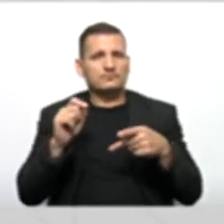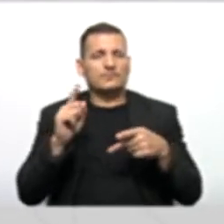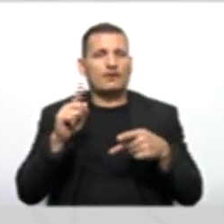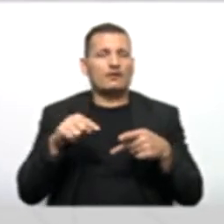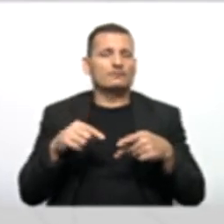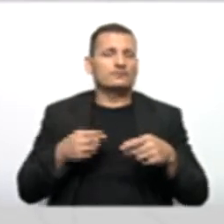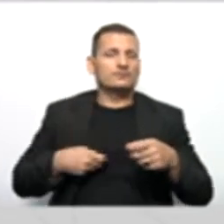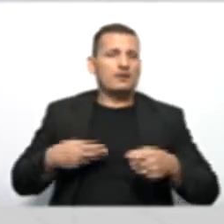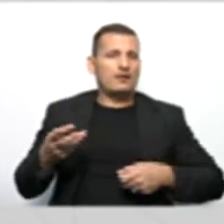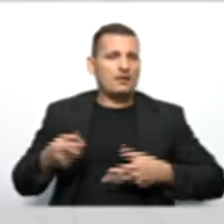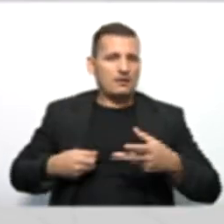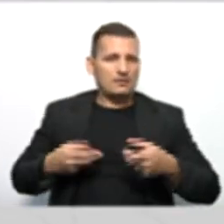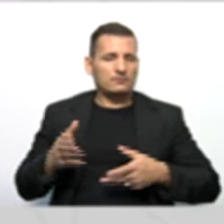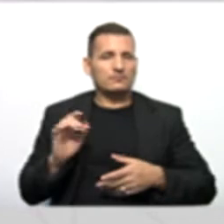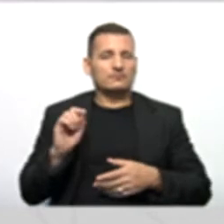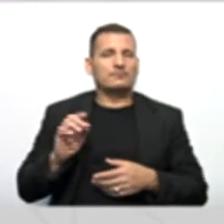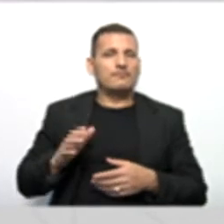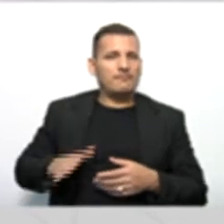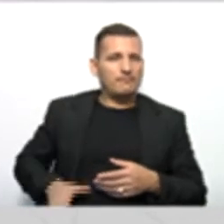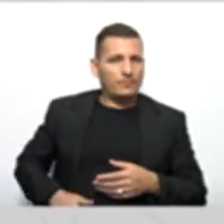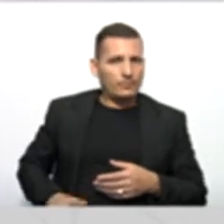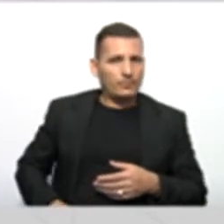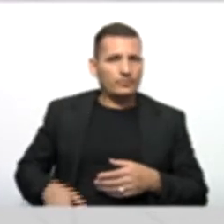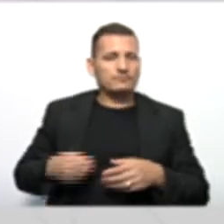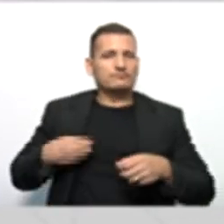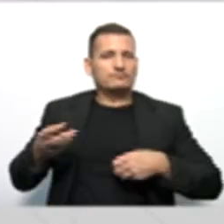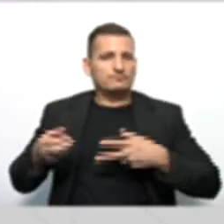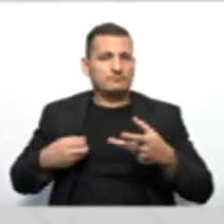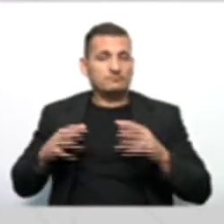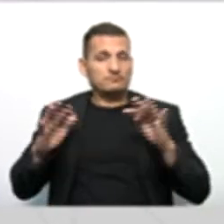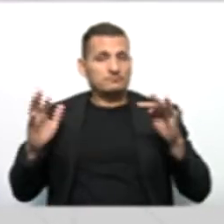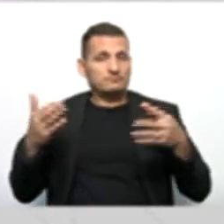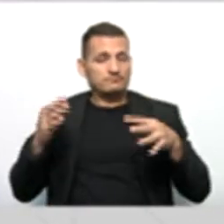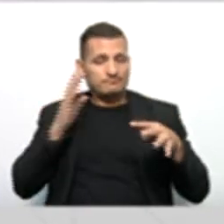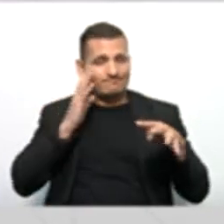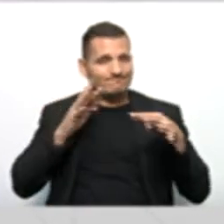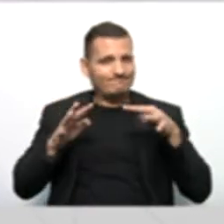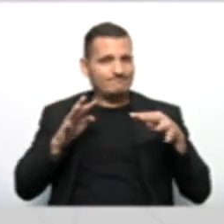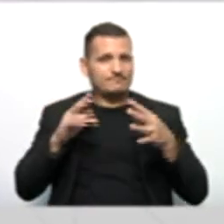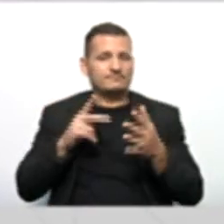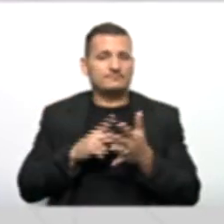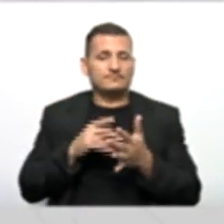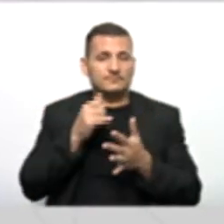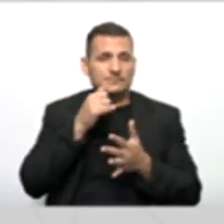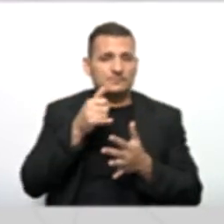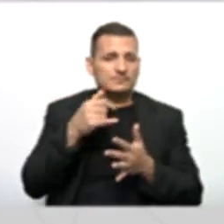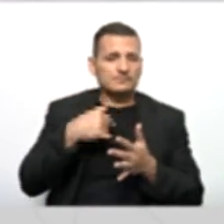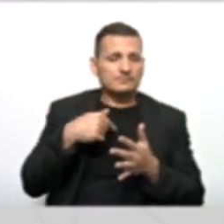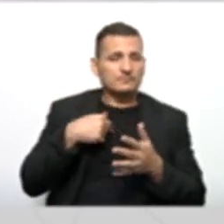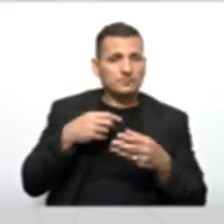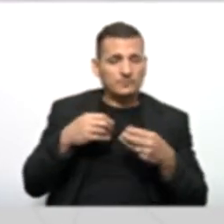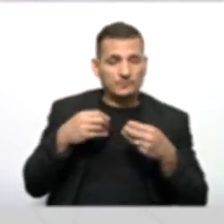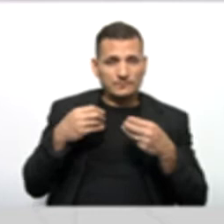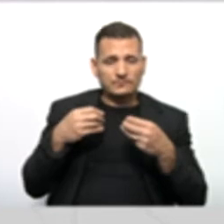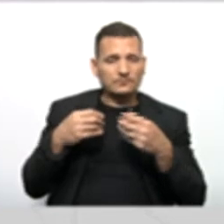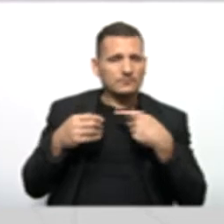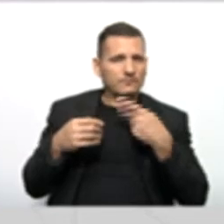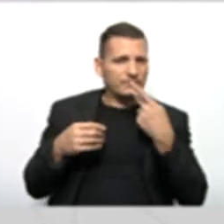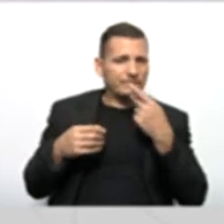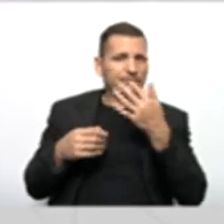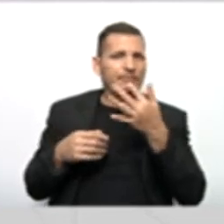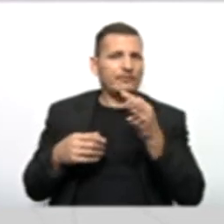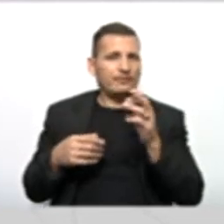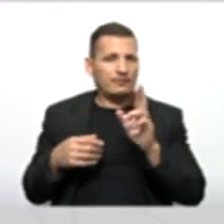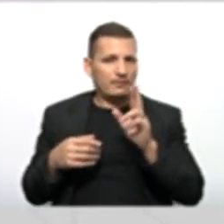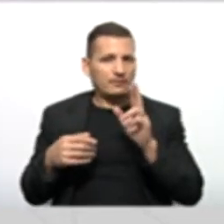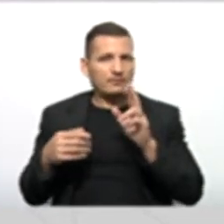gasta, né? Aquilo que sai do bolso dos patrocinadores, todo mundo está muito atento a isso. Então, se eu entreguei, disse que ia gastar R$10 para fazer